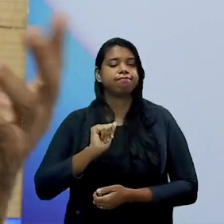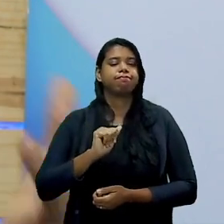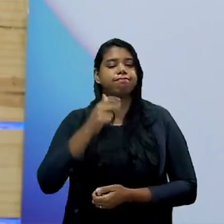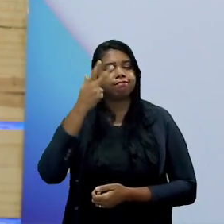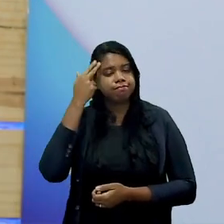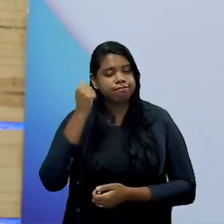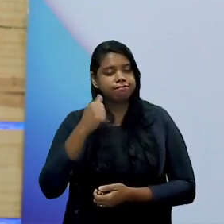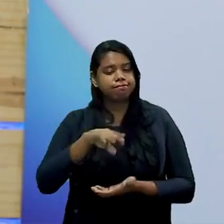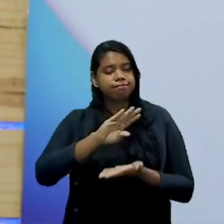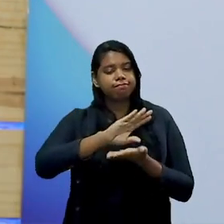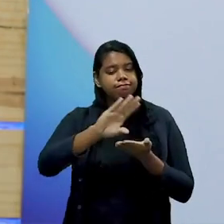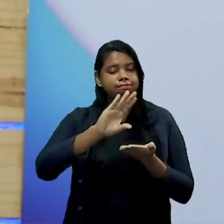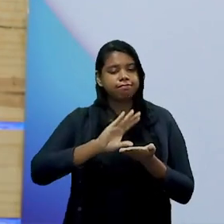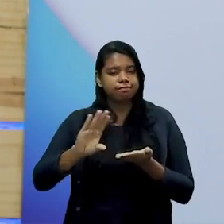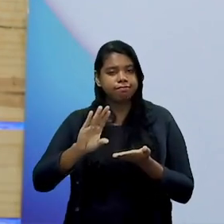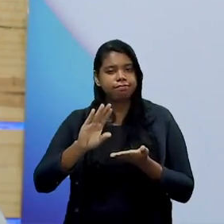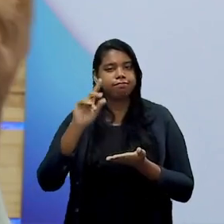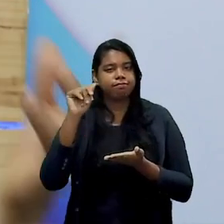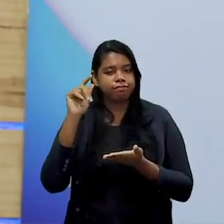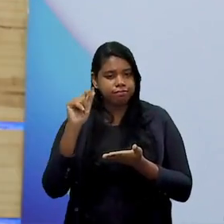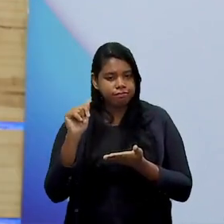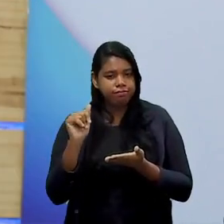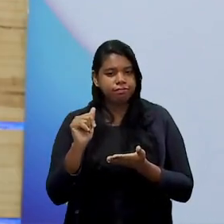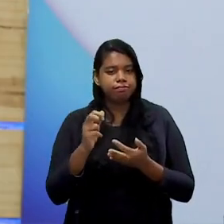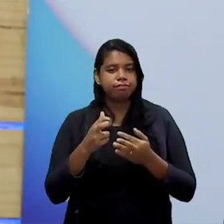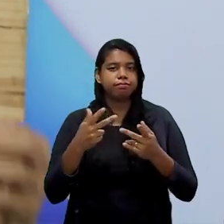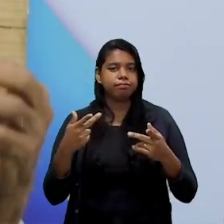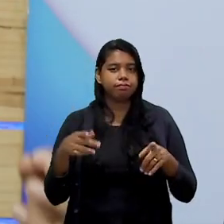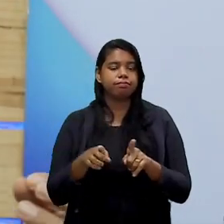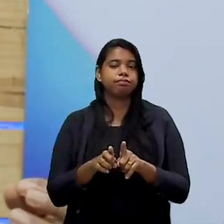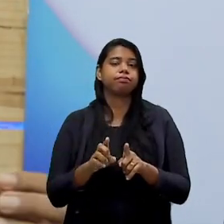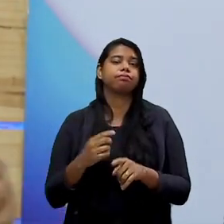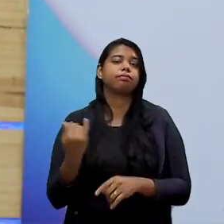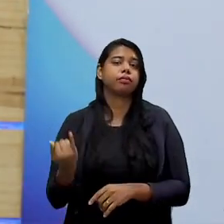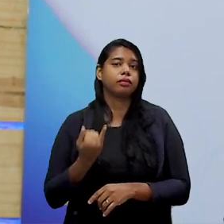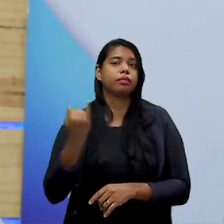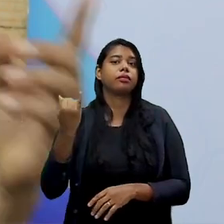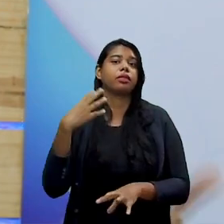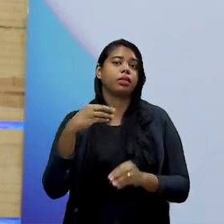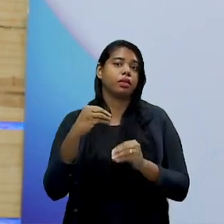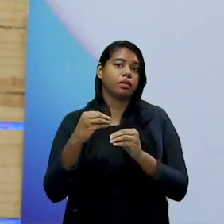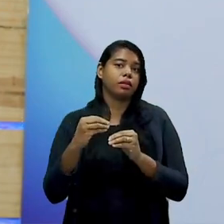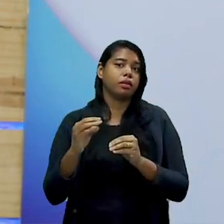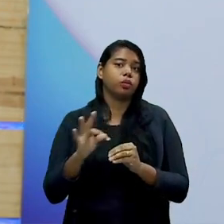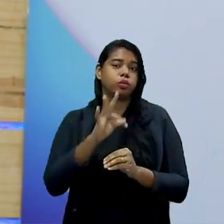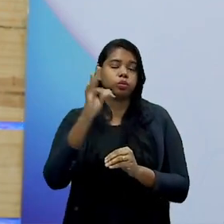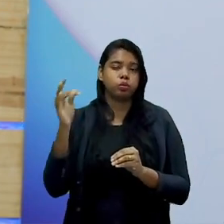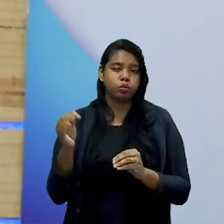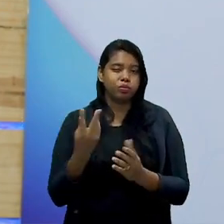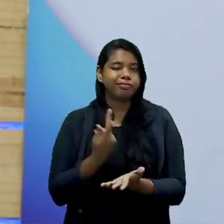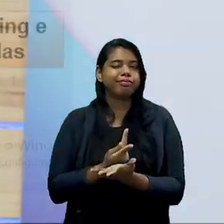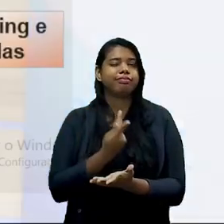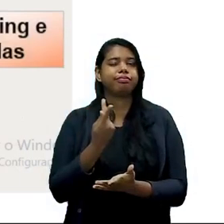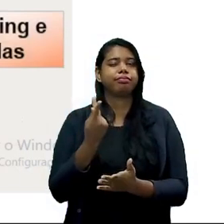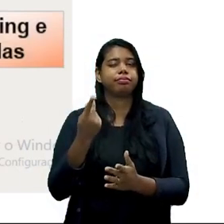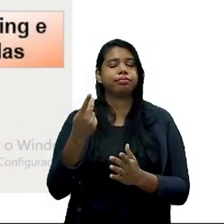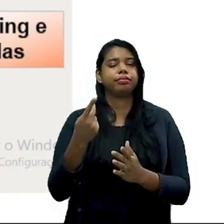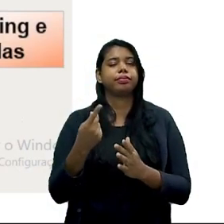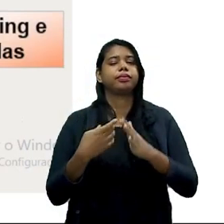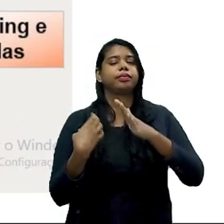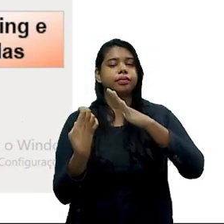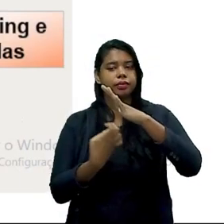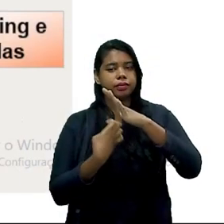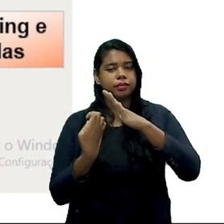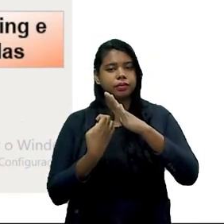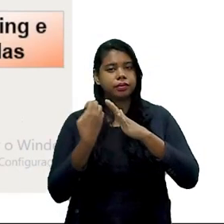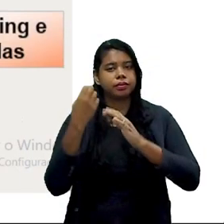de finanças e custos, sendo uma atividade meio, mas ela é importante, porque tudo que acontece na empresa, afinal de contas, precisa de